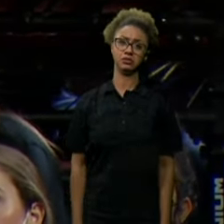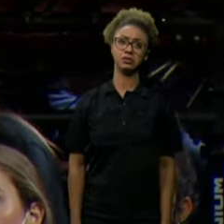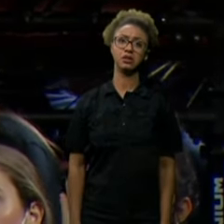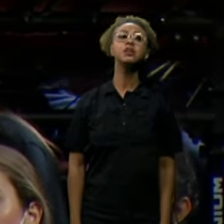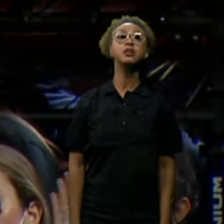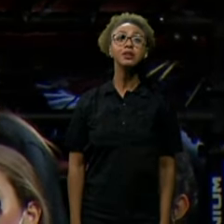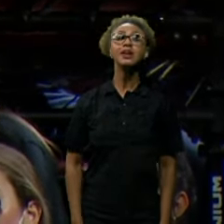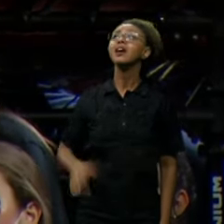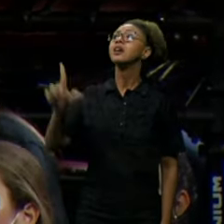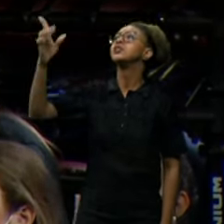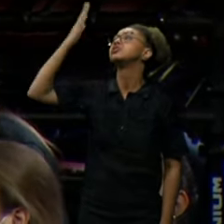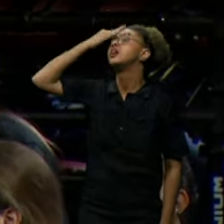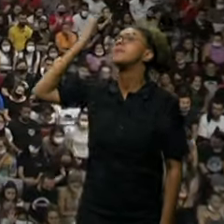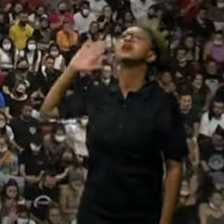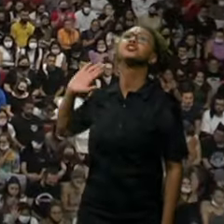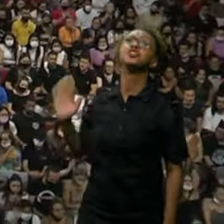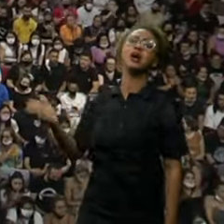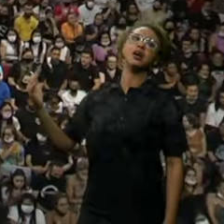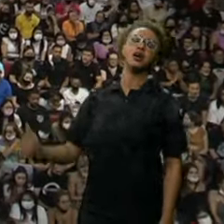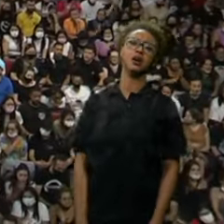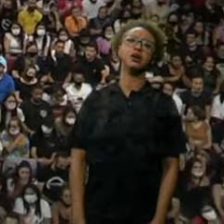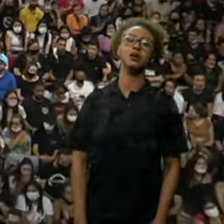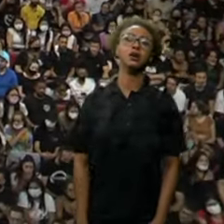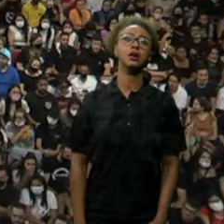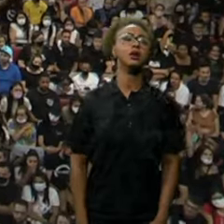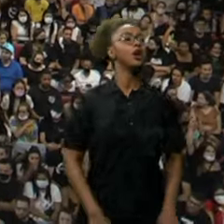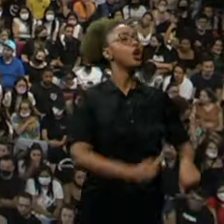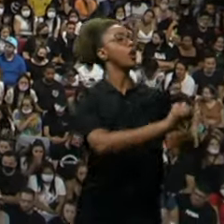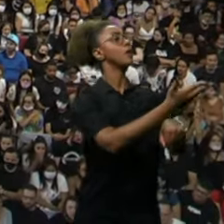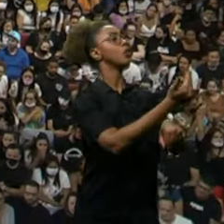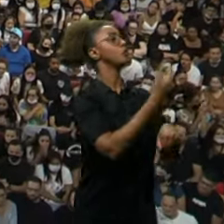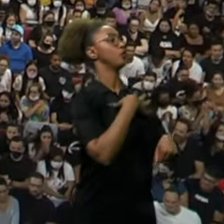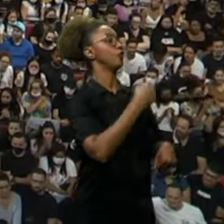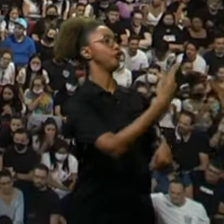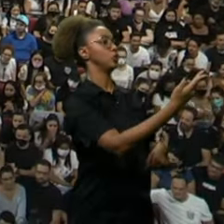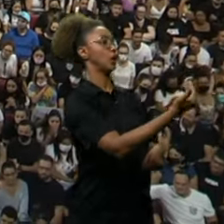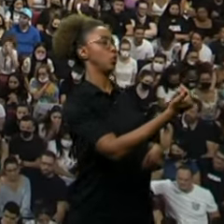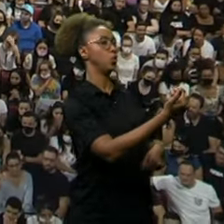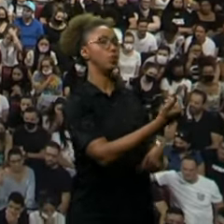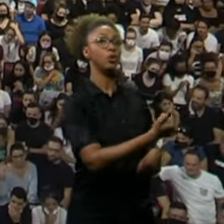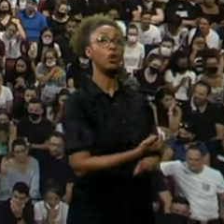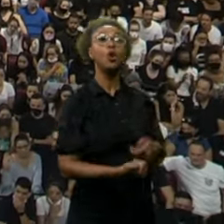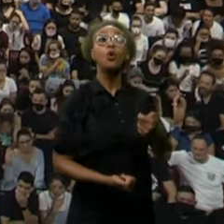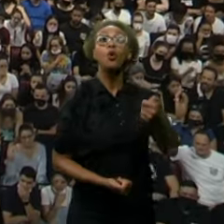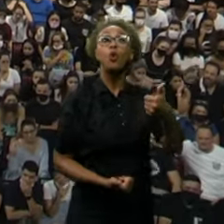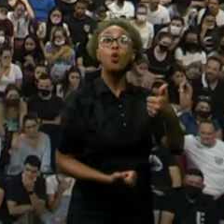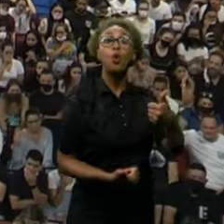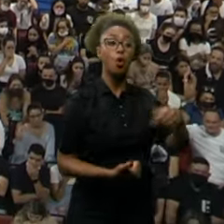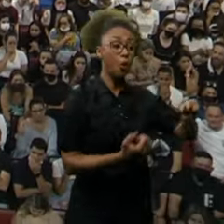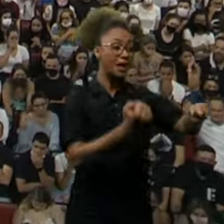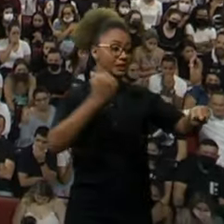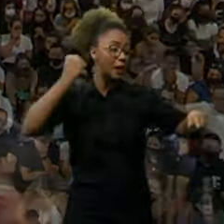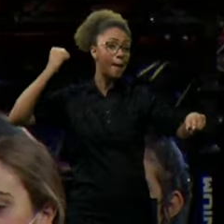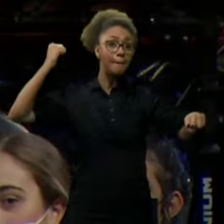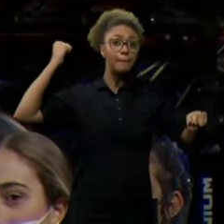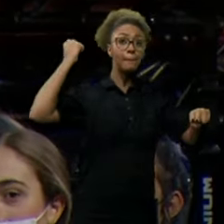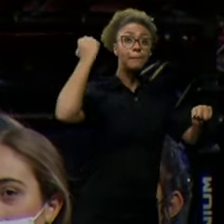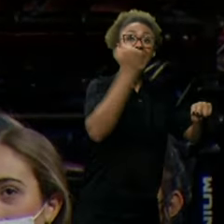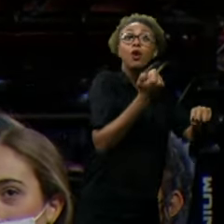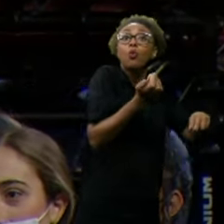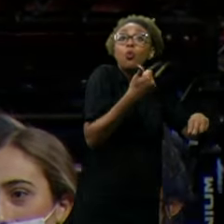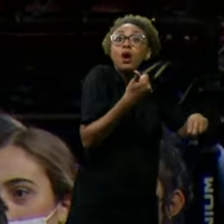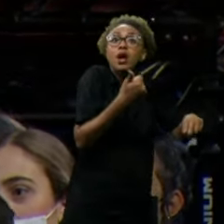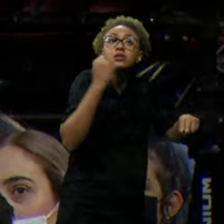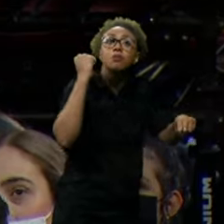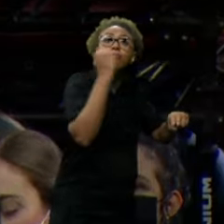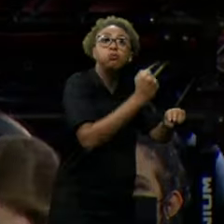o céu já sabia Abraão me dá teu filho quando ele tava pronto para o a costela o menino